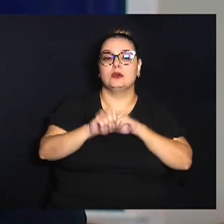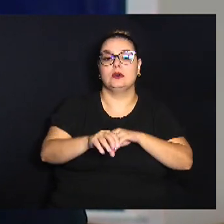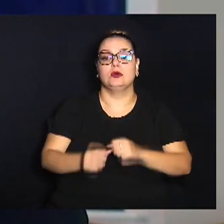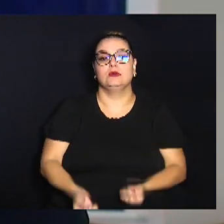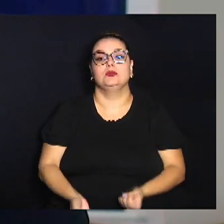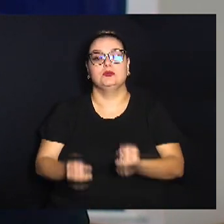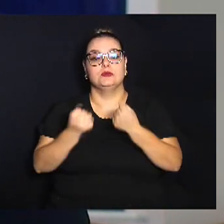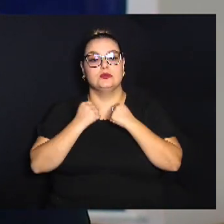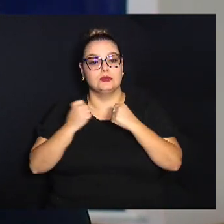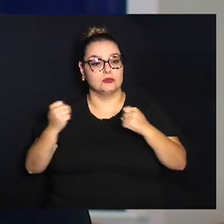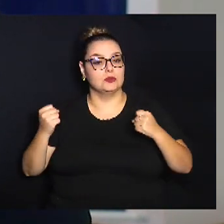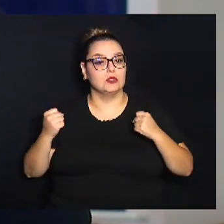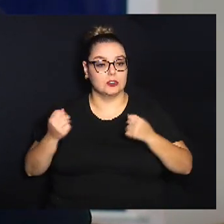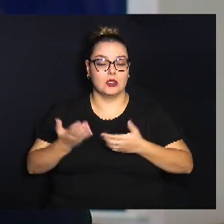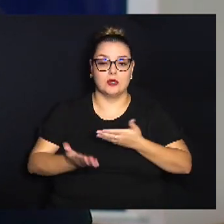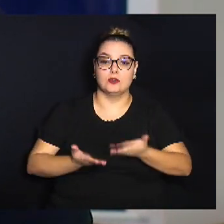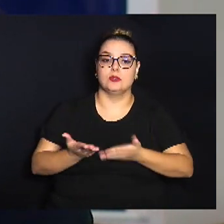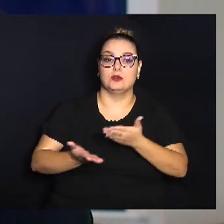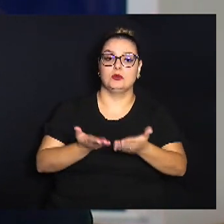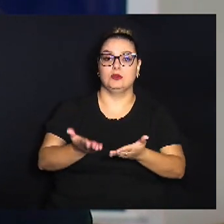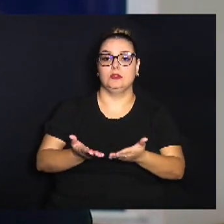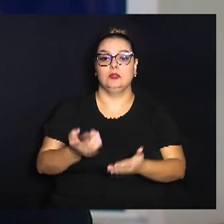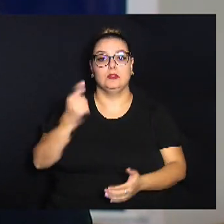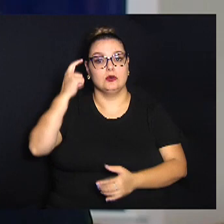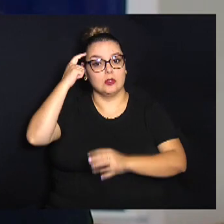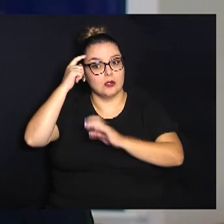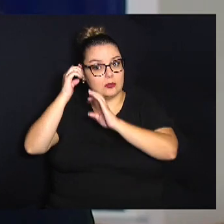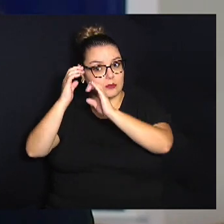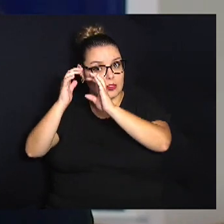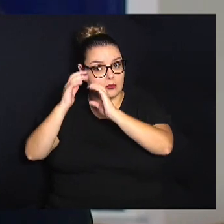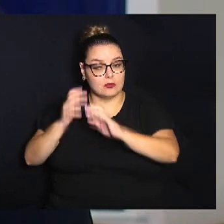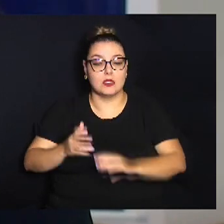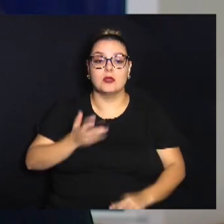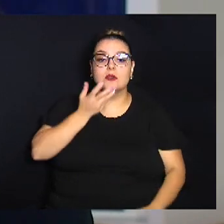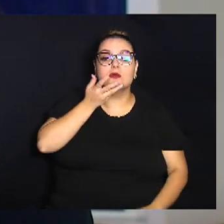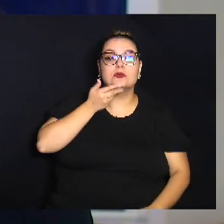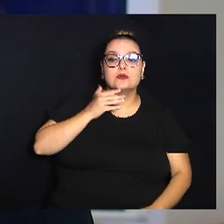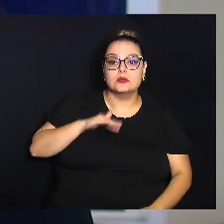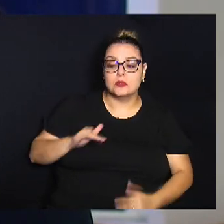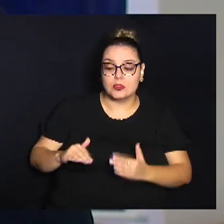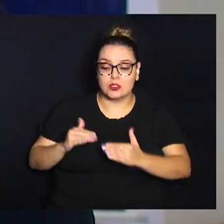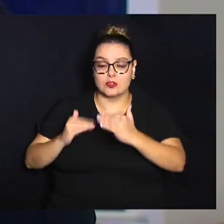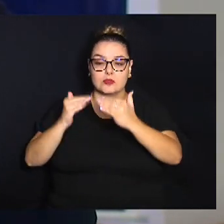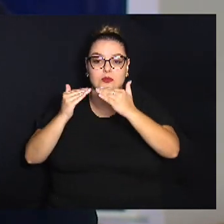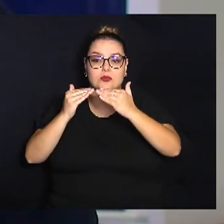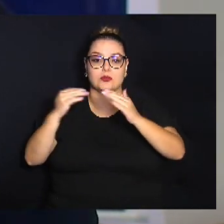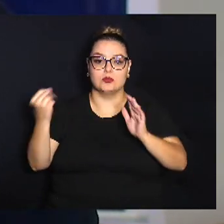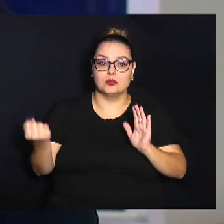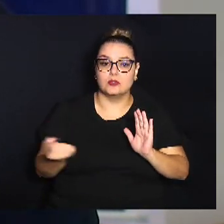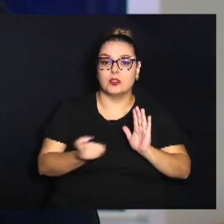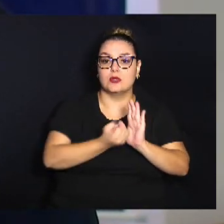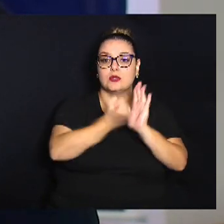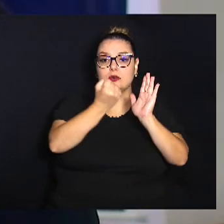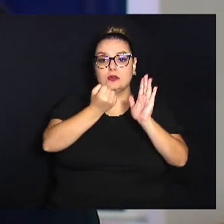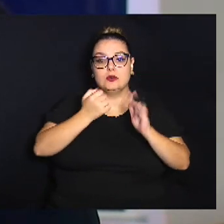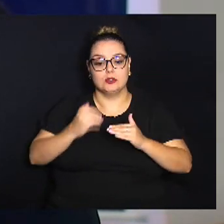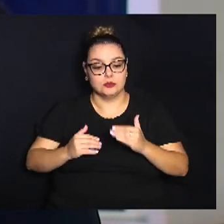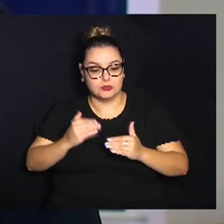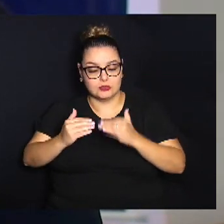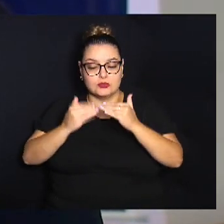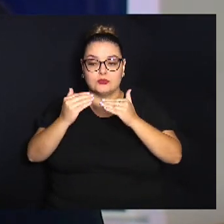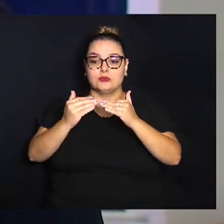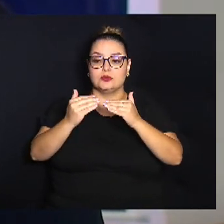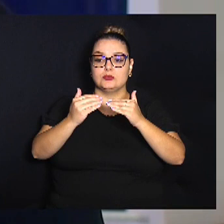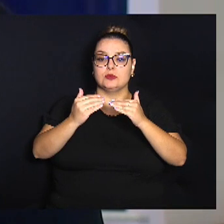físicos, e o tratamento ele é pensado para que a criança desenvolva os marcos de